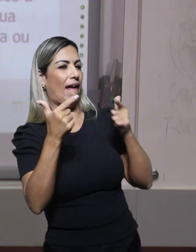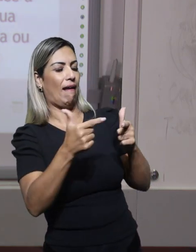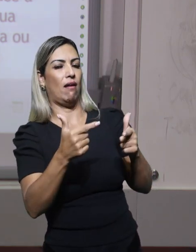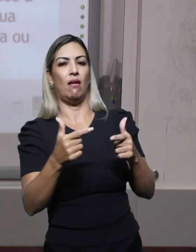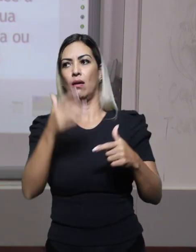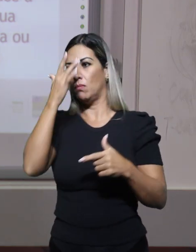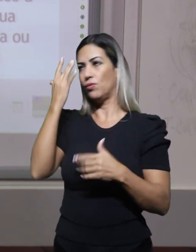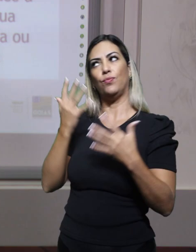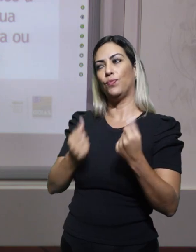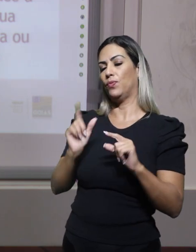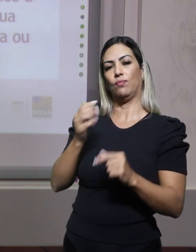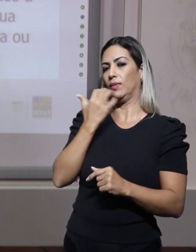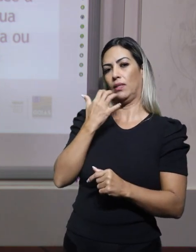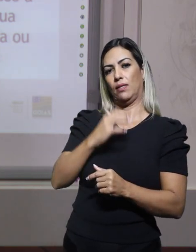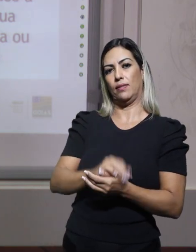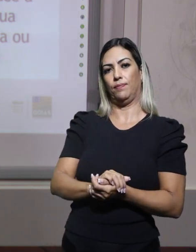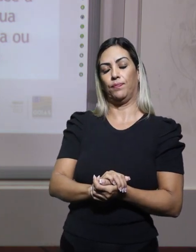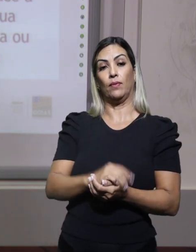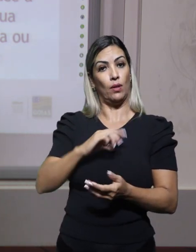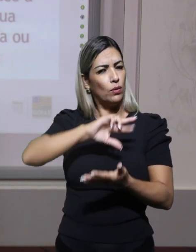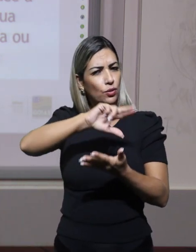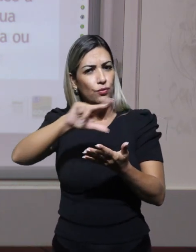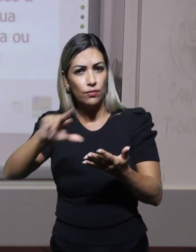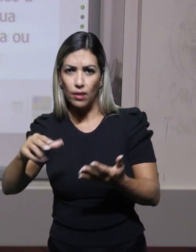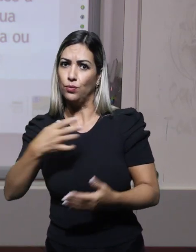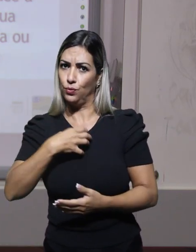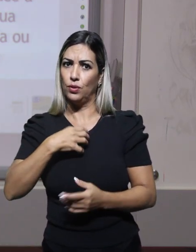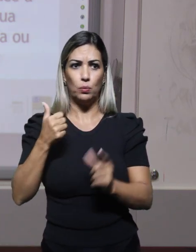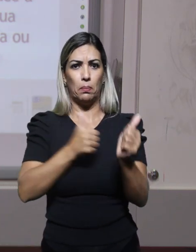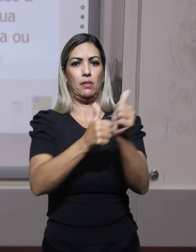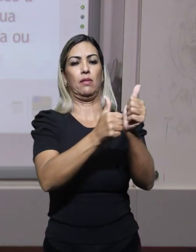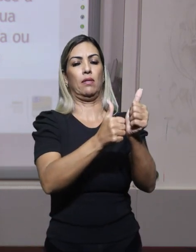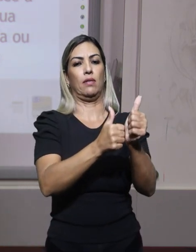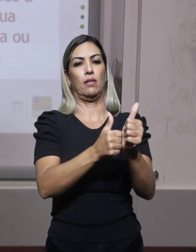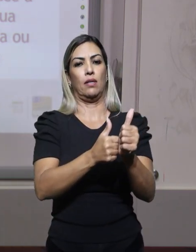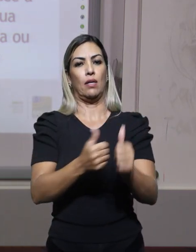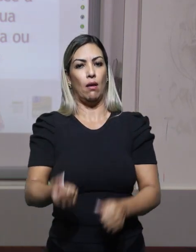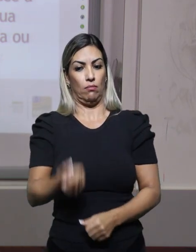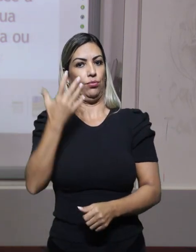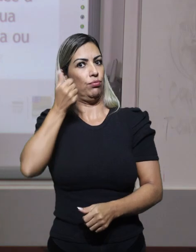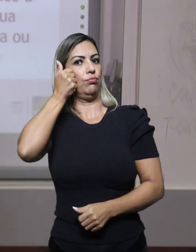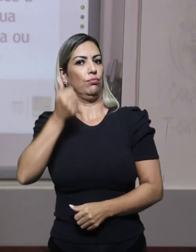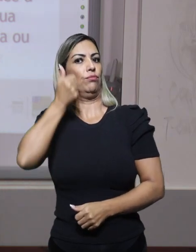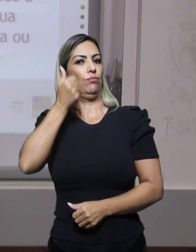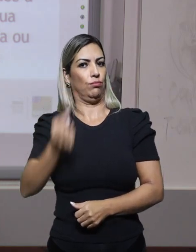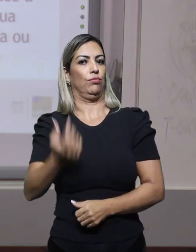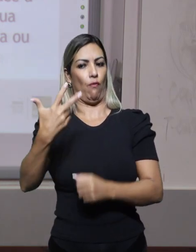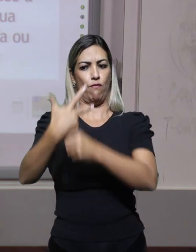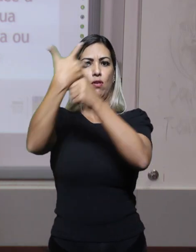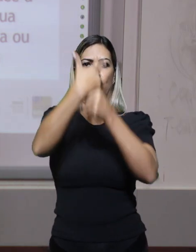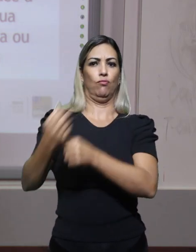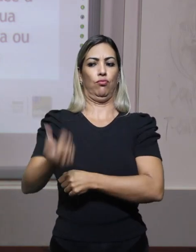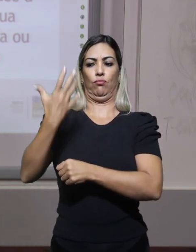está brincando. E há diversas maneiras de perseguição, como por exemplo, várias chamadas telefônicas, envio